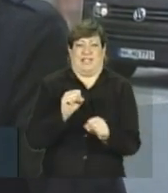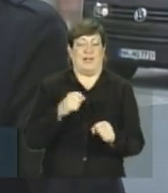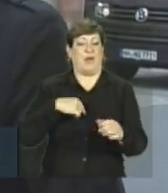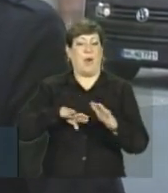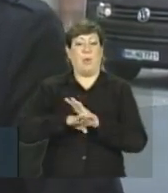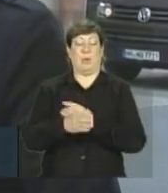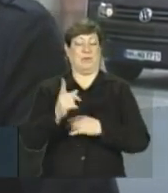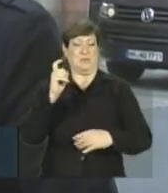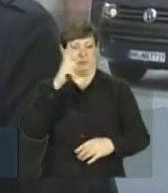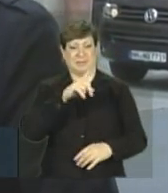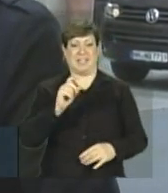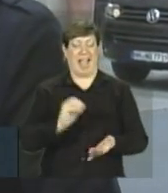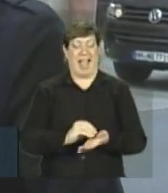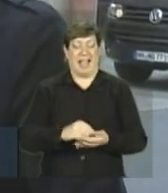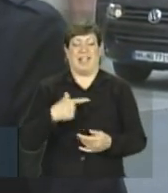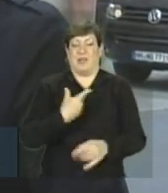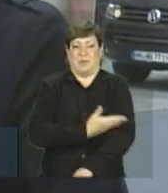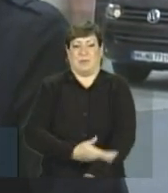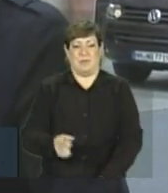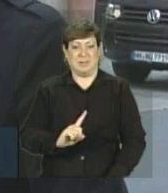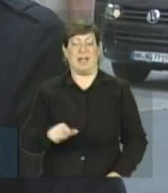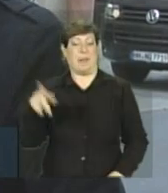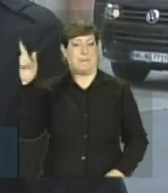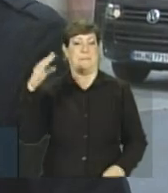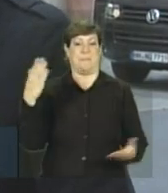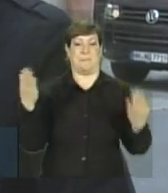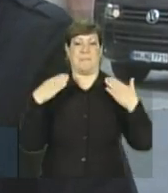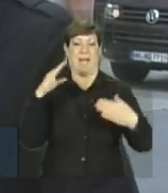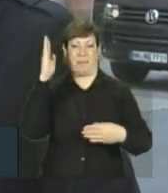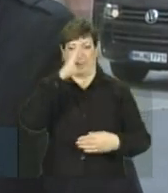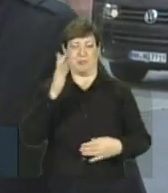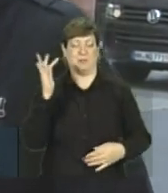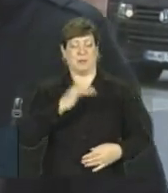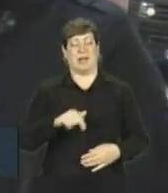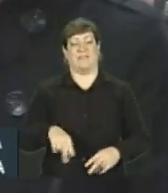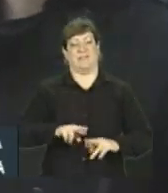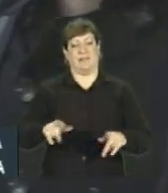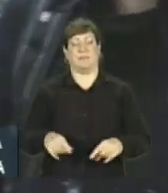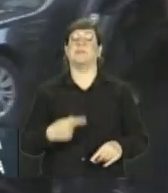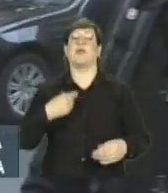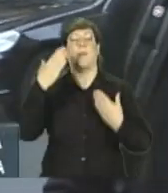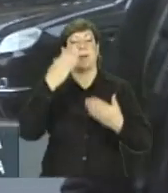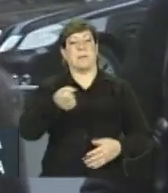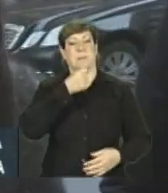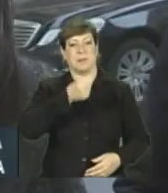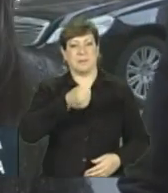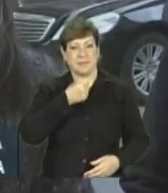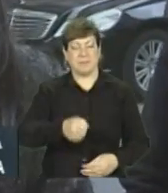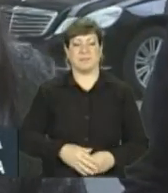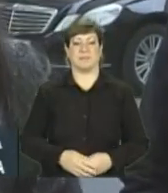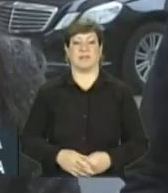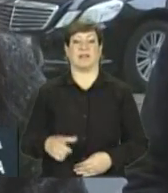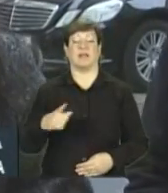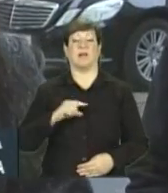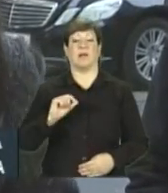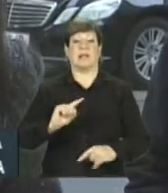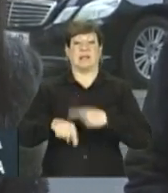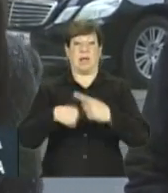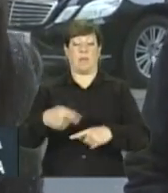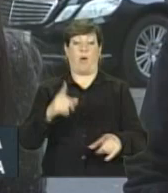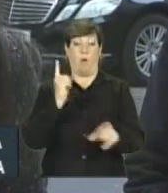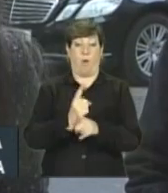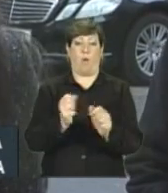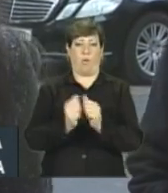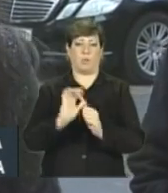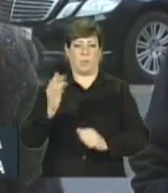o Brasil ainda bem mais quente. Tá ok, obrigada pela entrevista. Bom, depois do